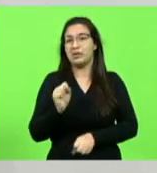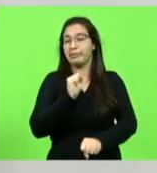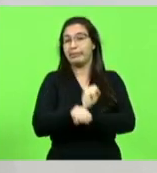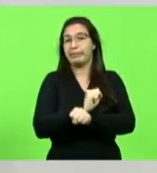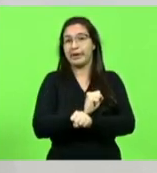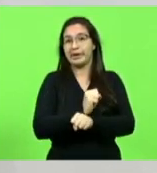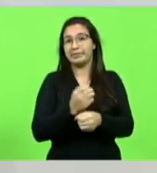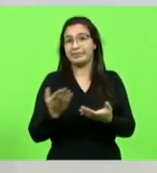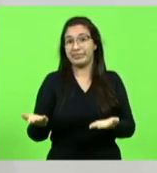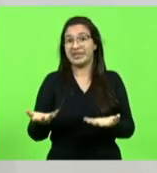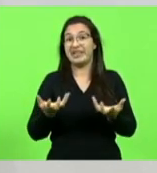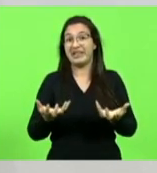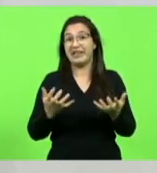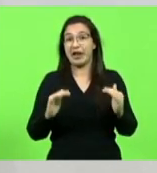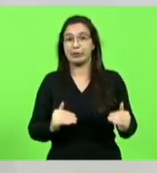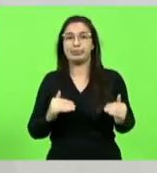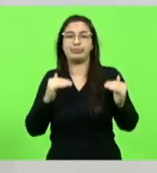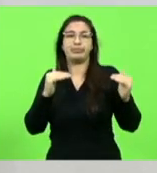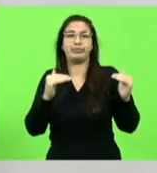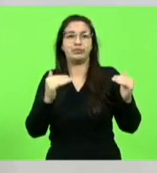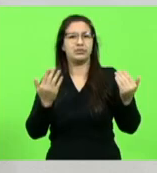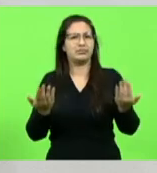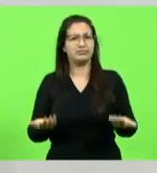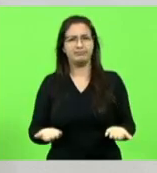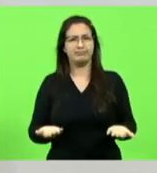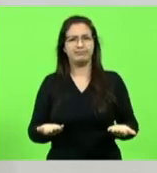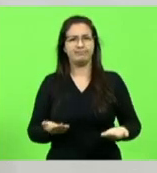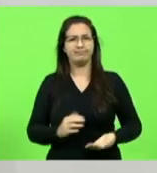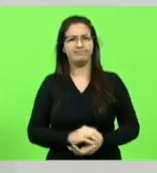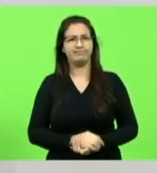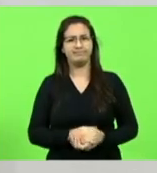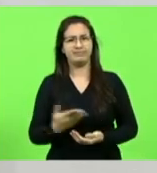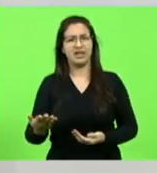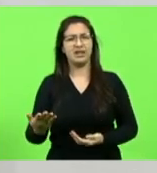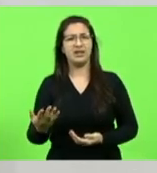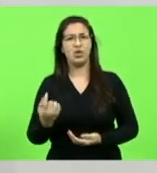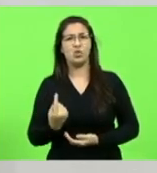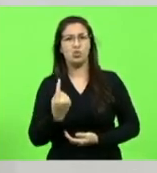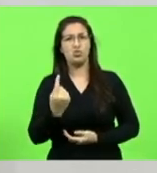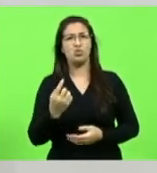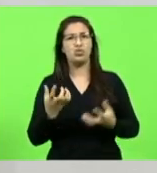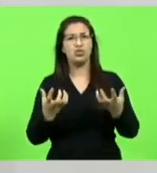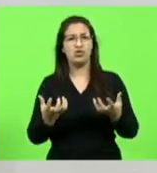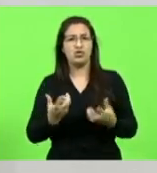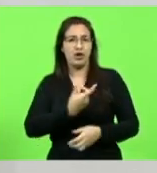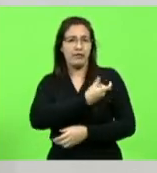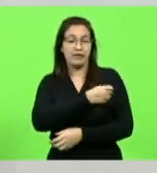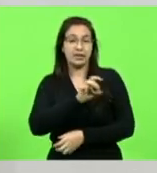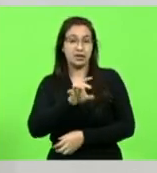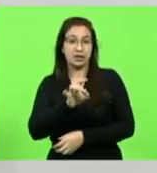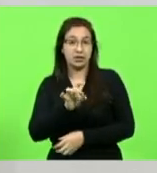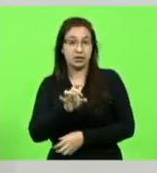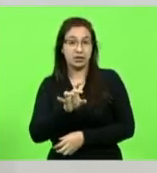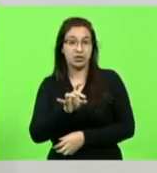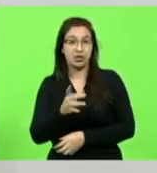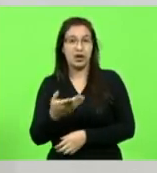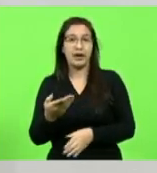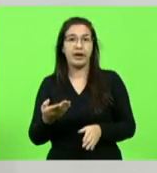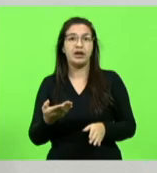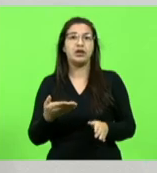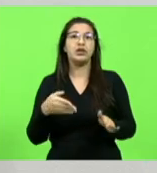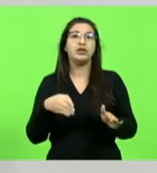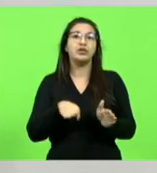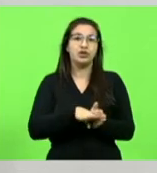quer esse privilégio. A única que quer esse benefício. Porque, na verdade, não é nem por causa da vacina, porque agora vai vir a vacina e aí vai ter outro